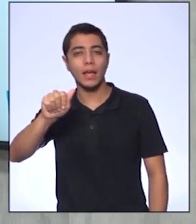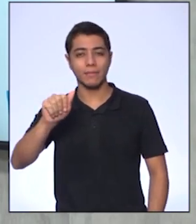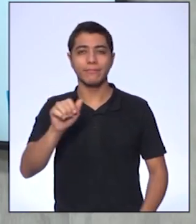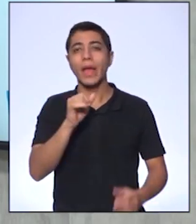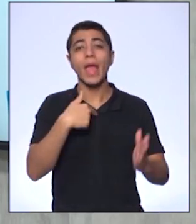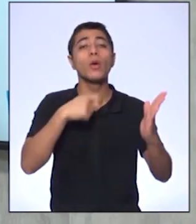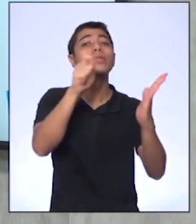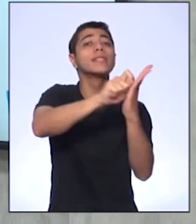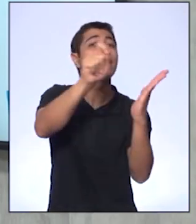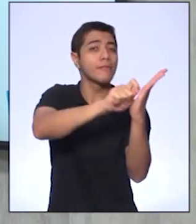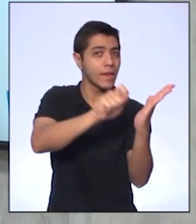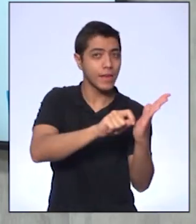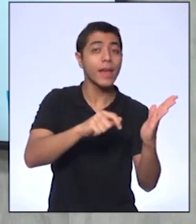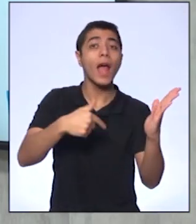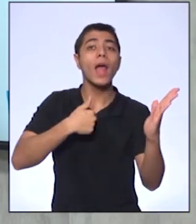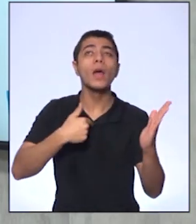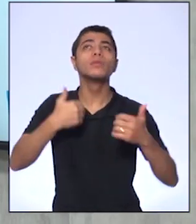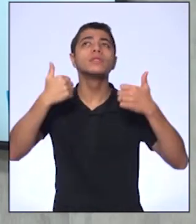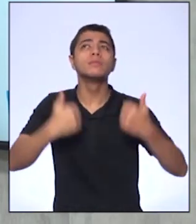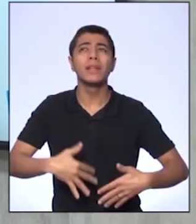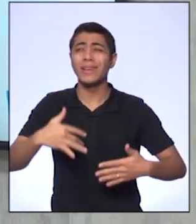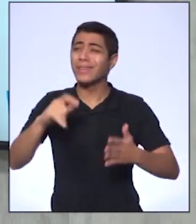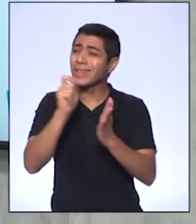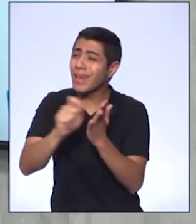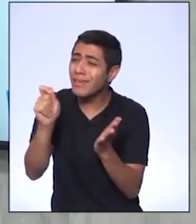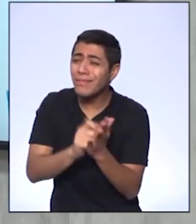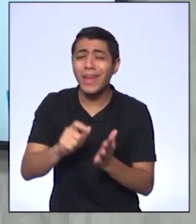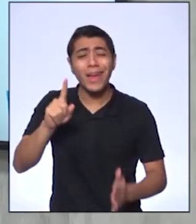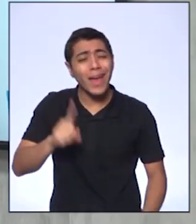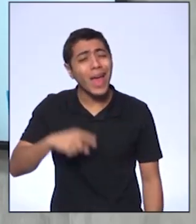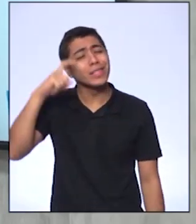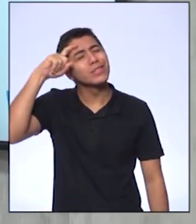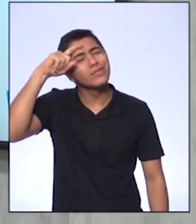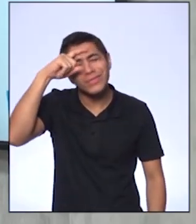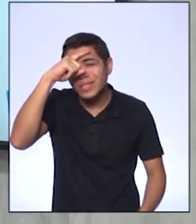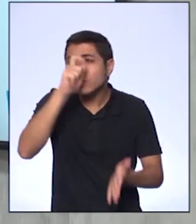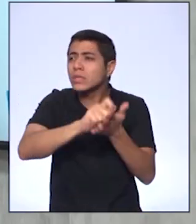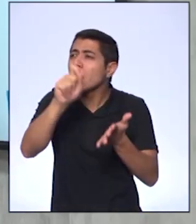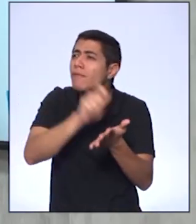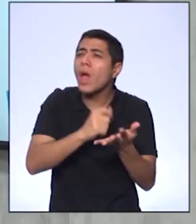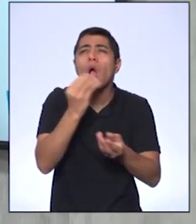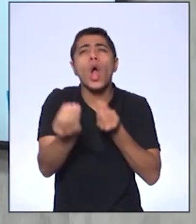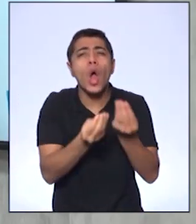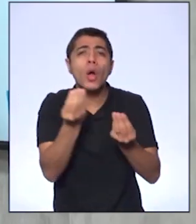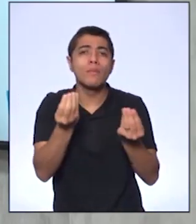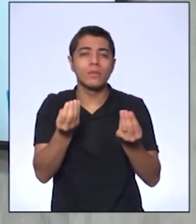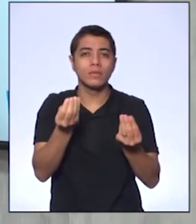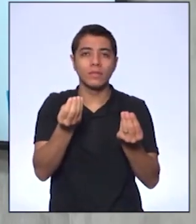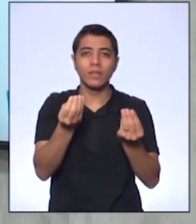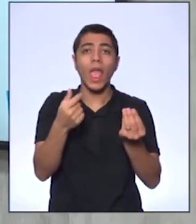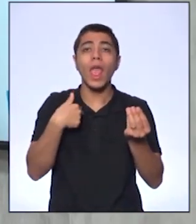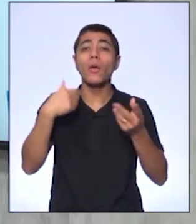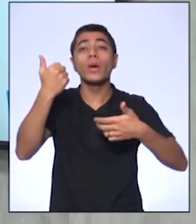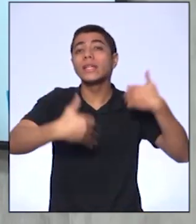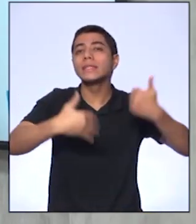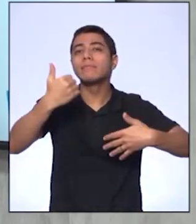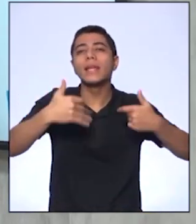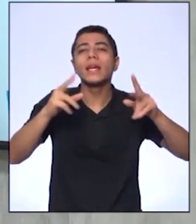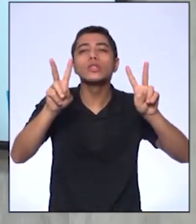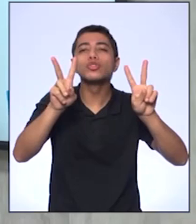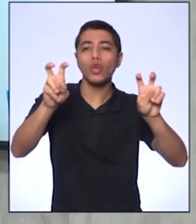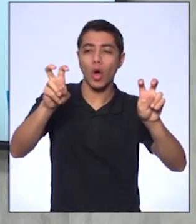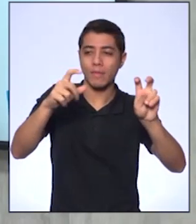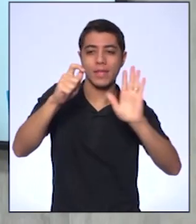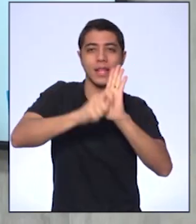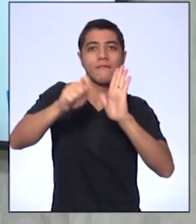difícil escrever um texto. Você percebe que é o texto explicando o texto? Ou quando eu escrevo